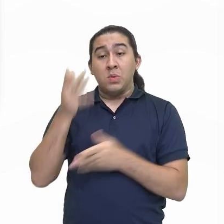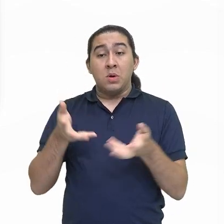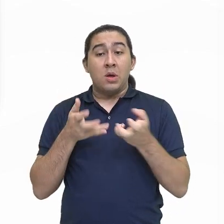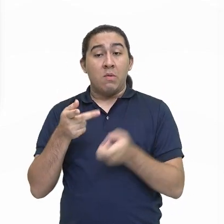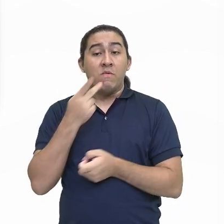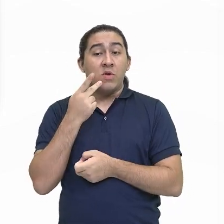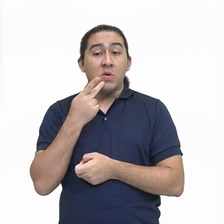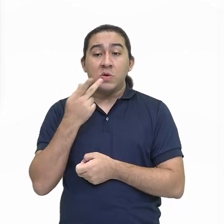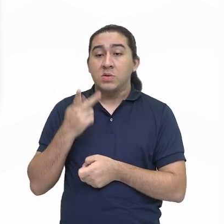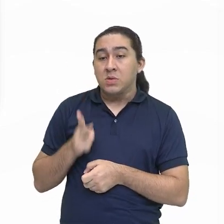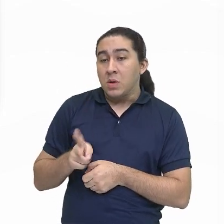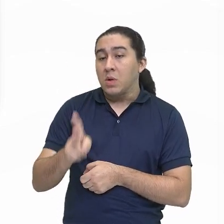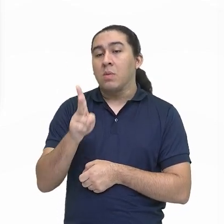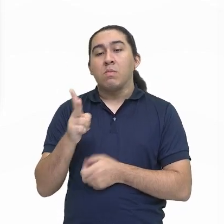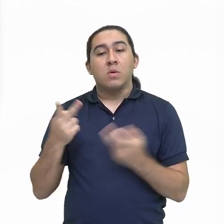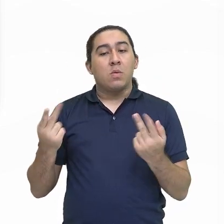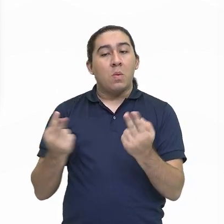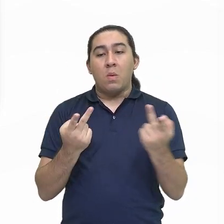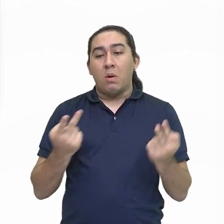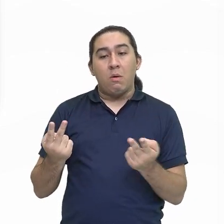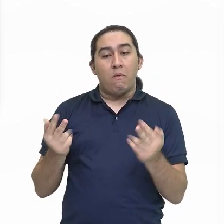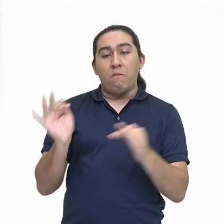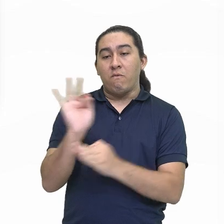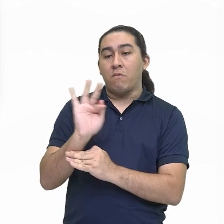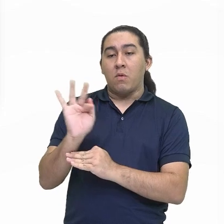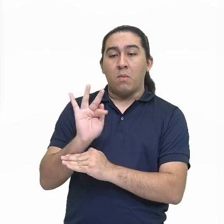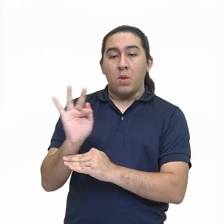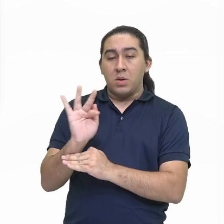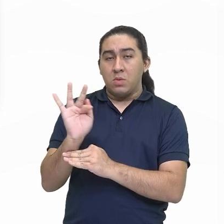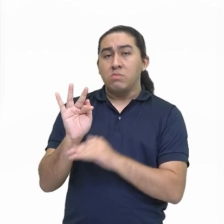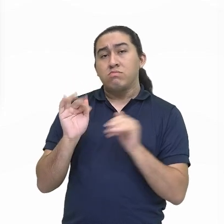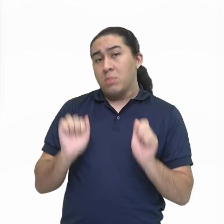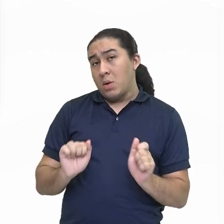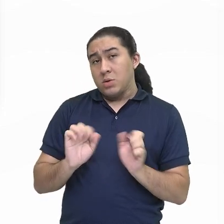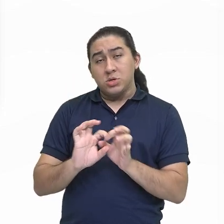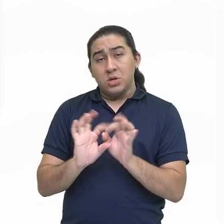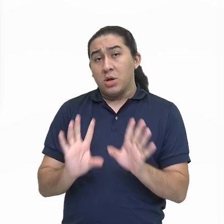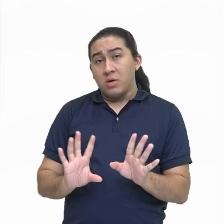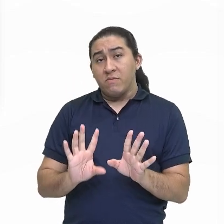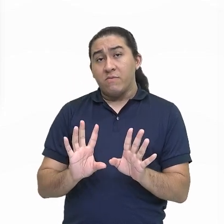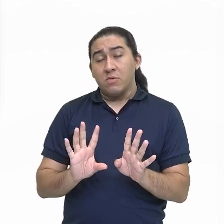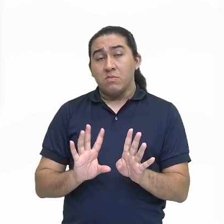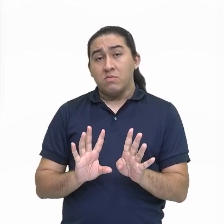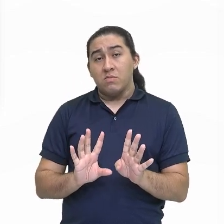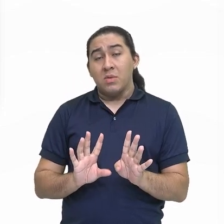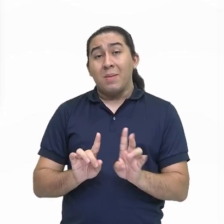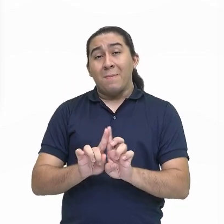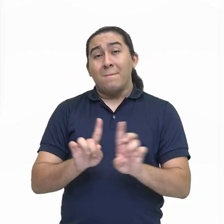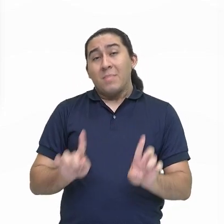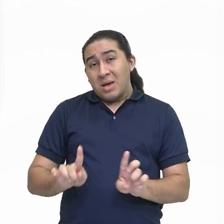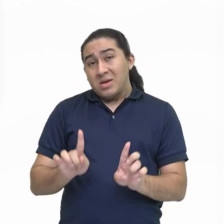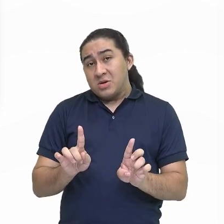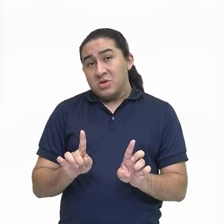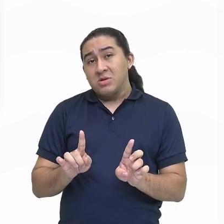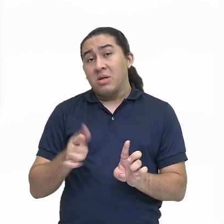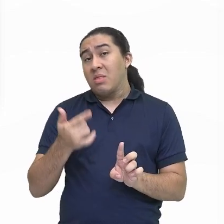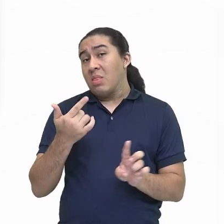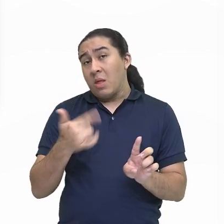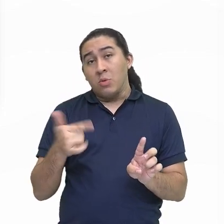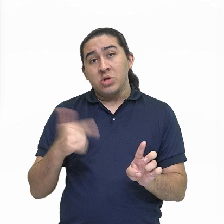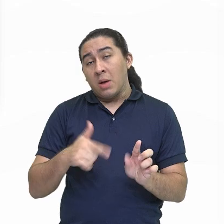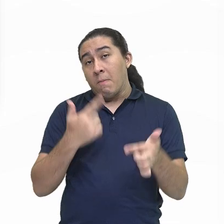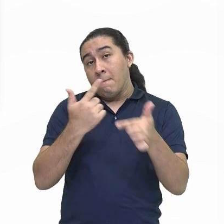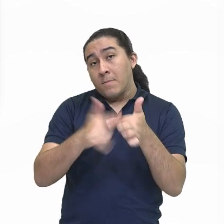todo o tempo, conforme a norma culta da língua, aí pode falar, mas também não há mal